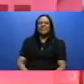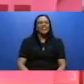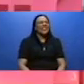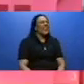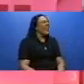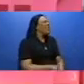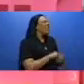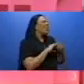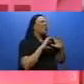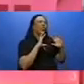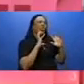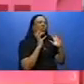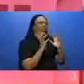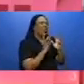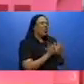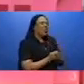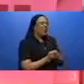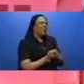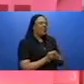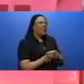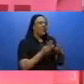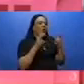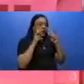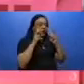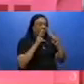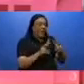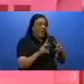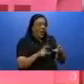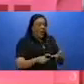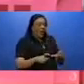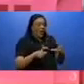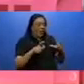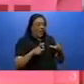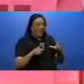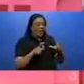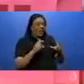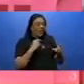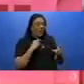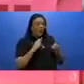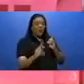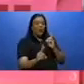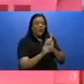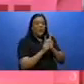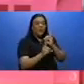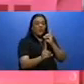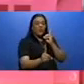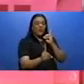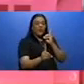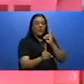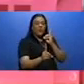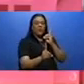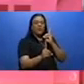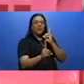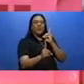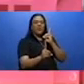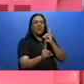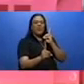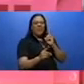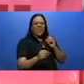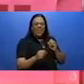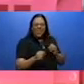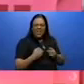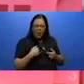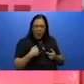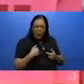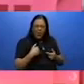Muito! E fiquei espantado ao descobrir que eu produzo quase